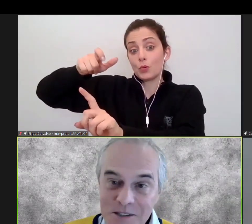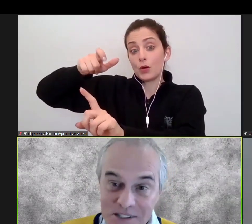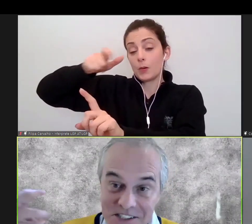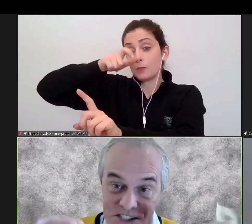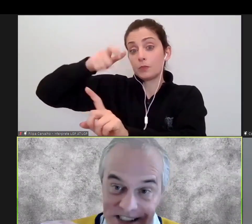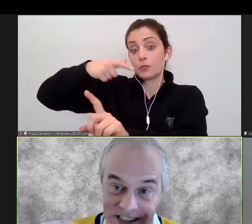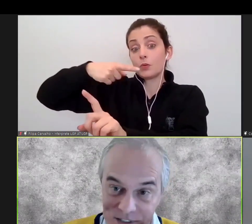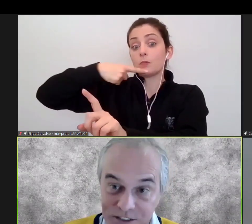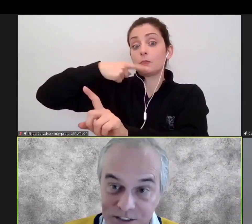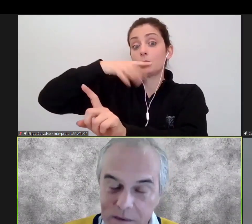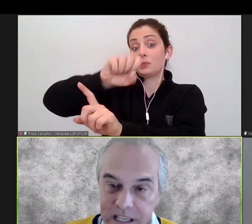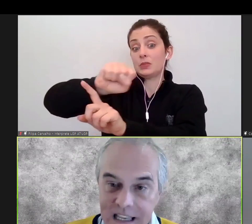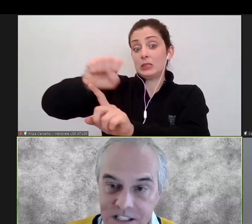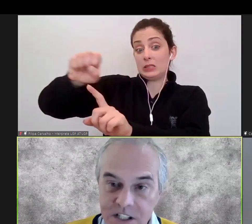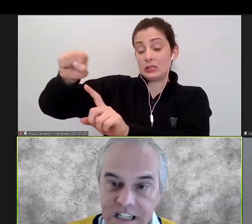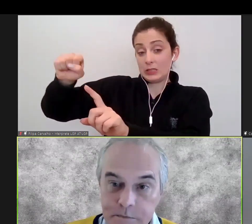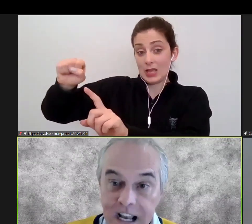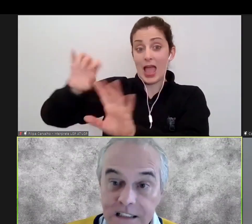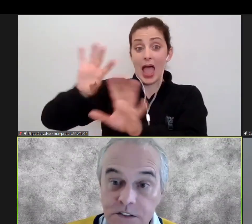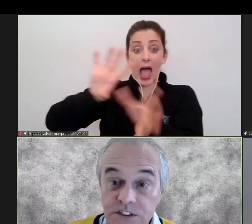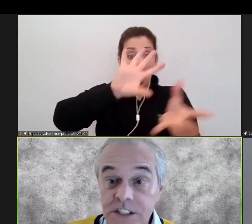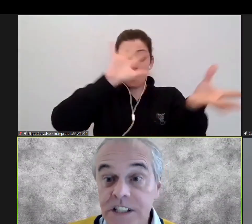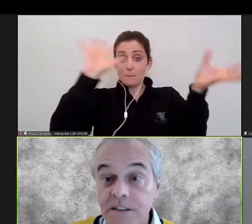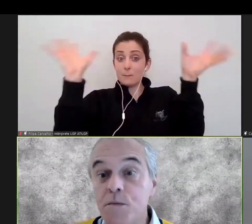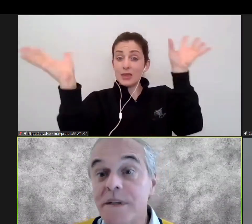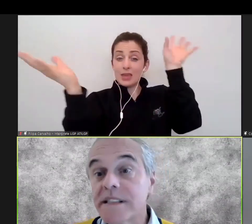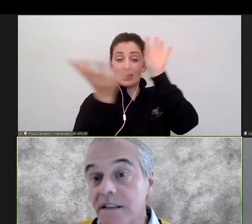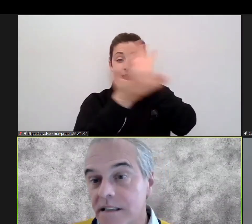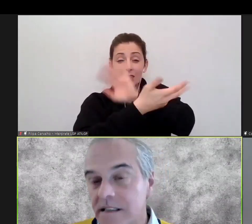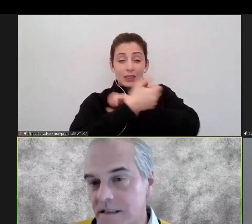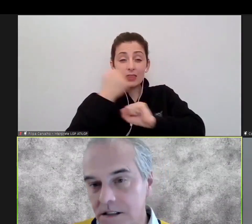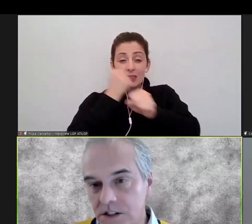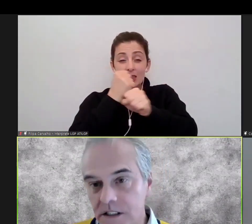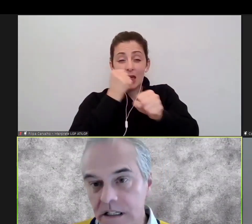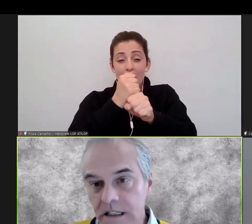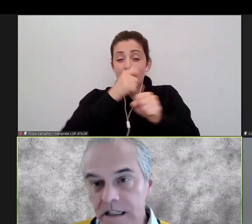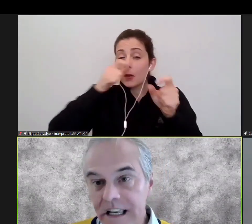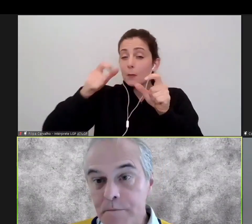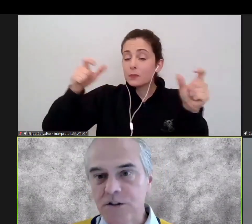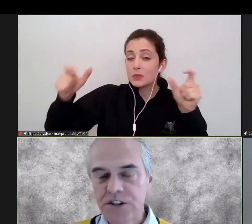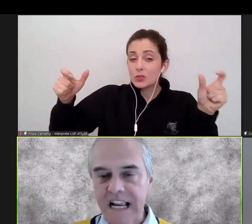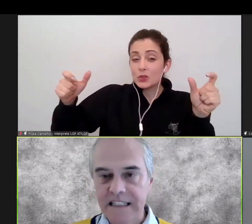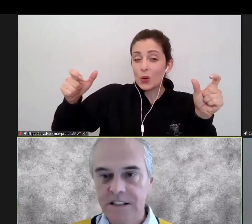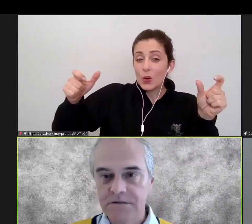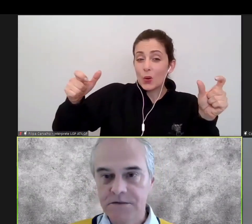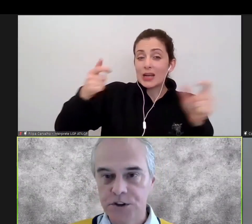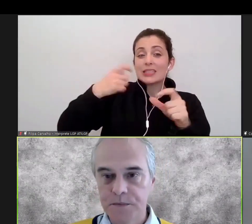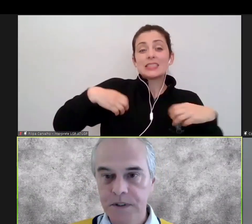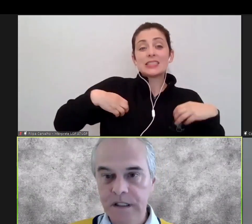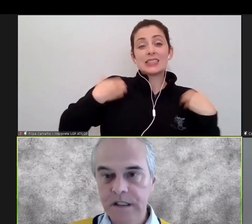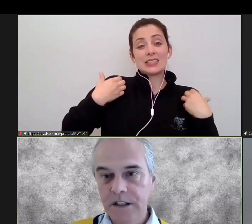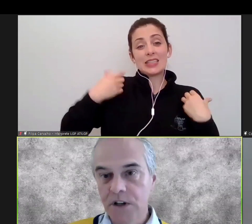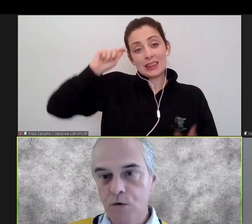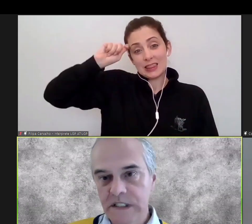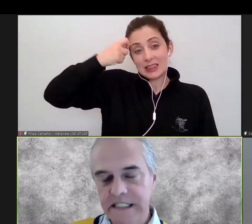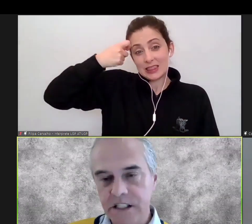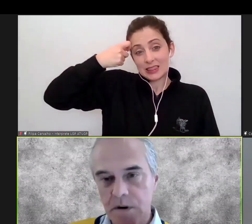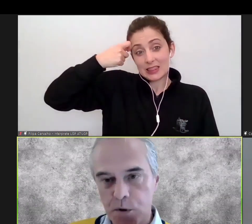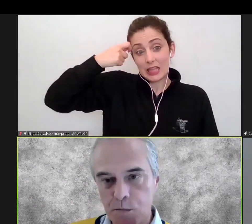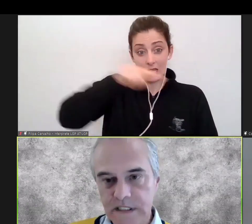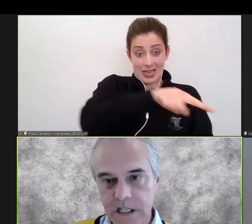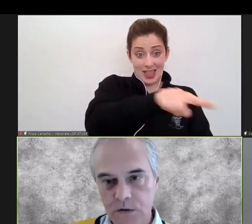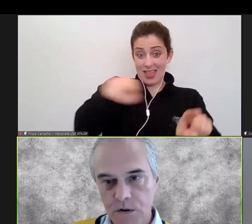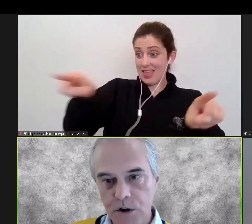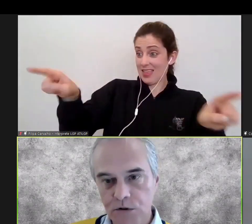as pessoas que estavam ali no ambiente de trabalho já estavam começando a se sentir prejudicadas, tipo, eu não consigo